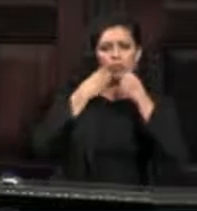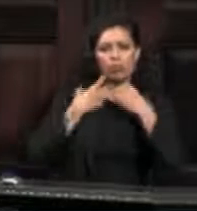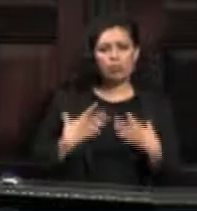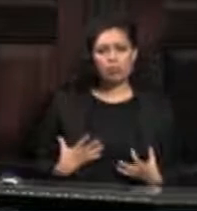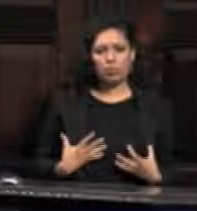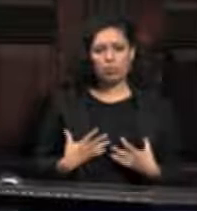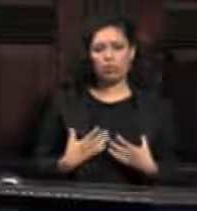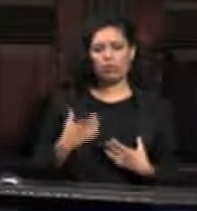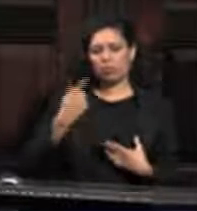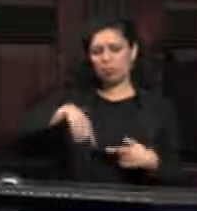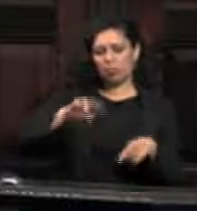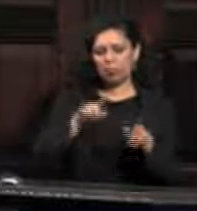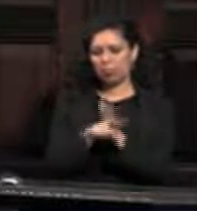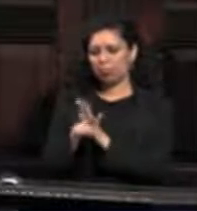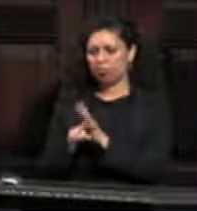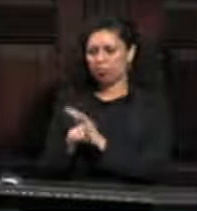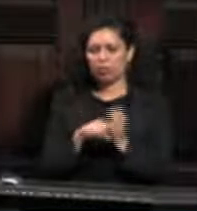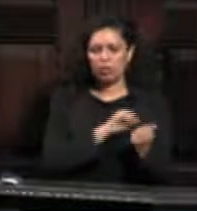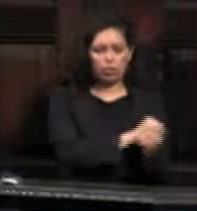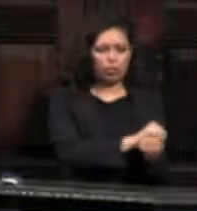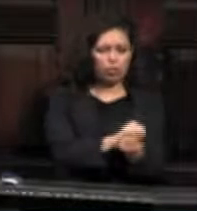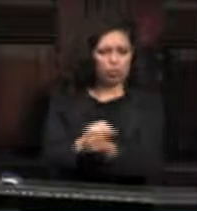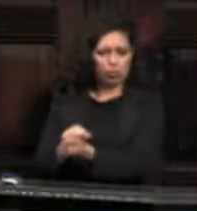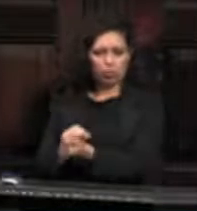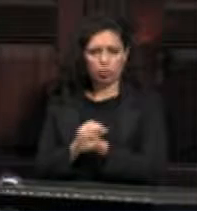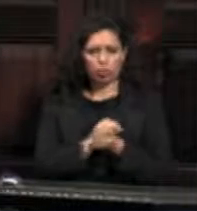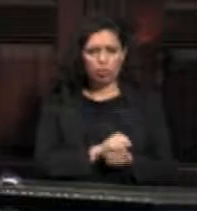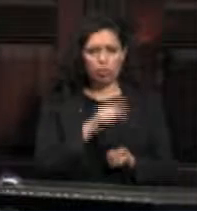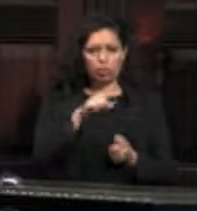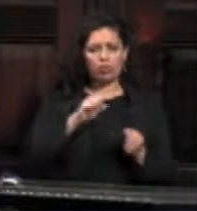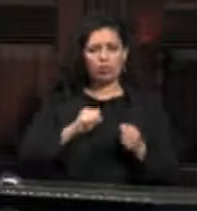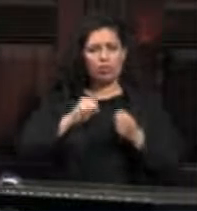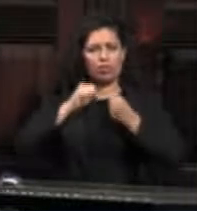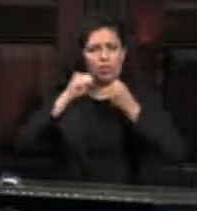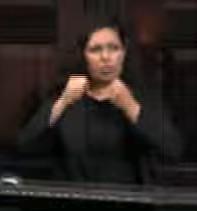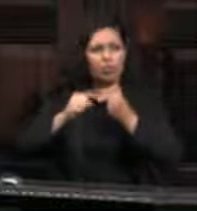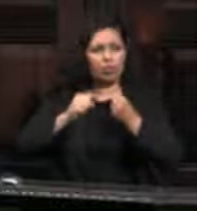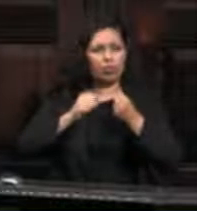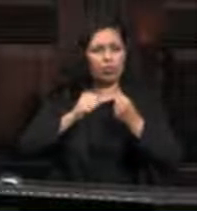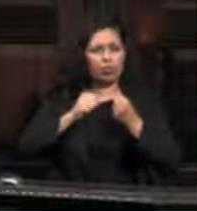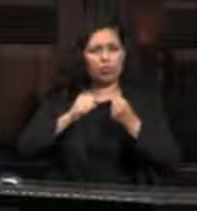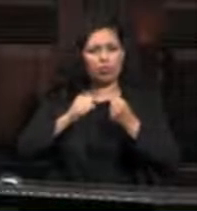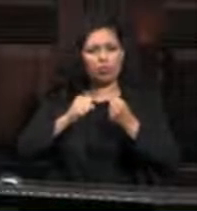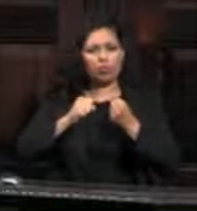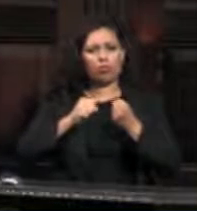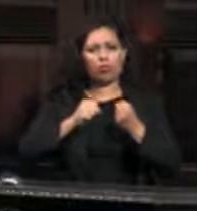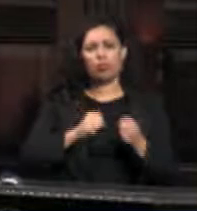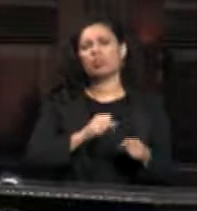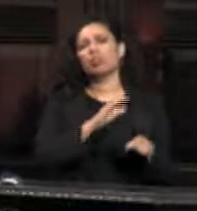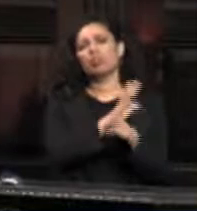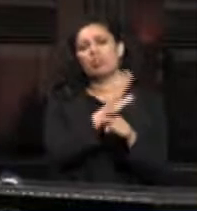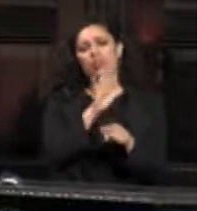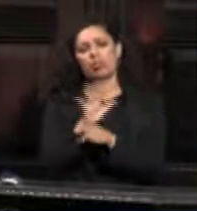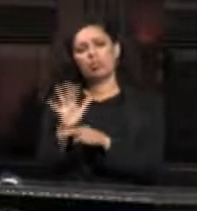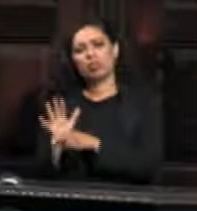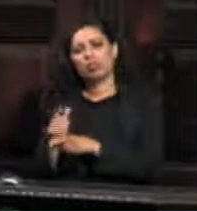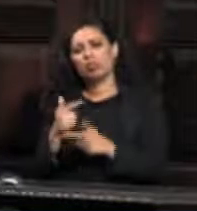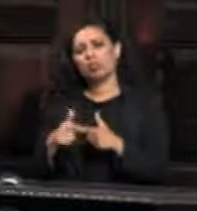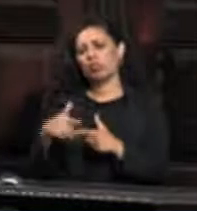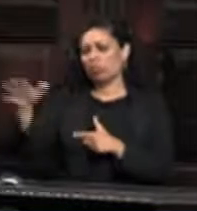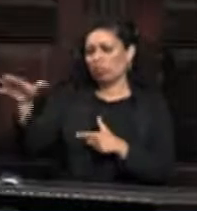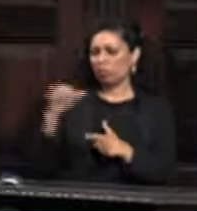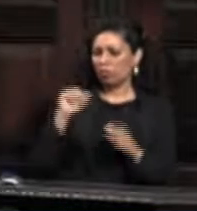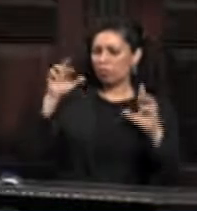possibilidade de acompanhar. Vossa Excelência, inclusive, tentou de todas as maneiras ajudar a resolver esse problema, chamou a